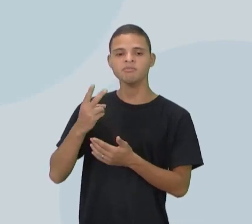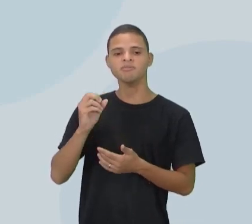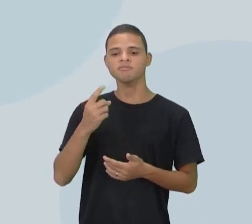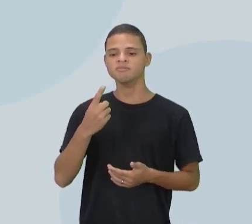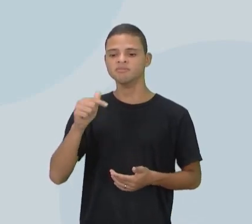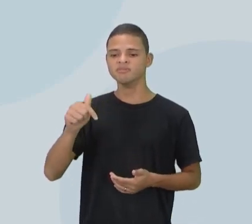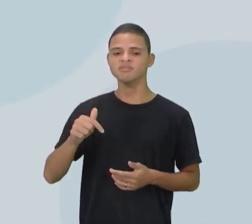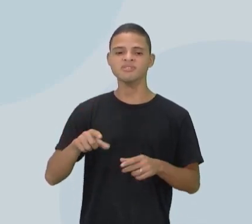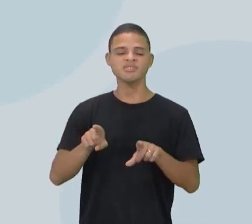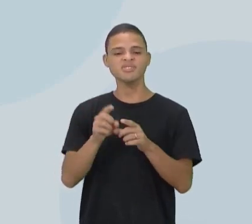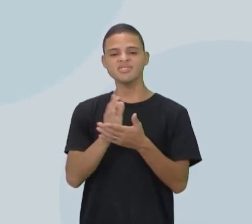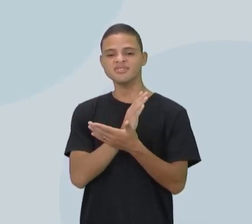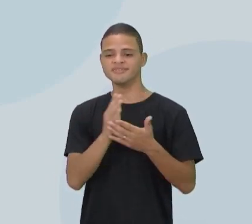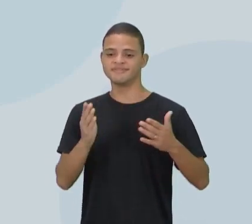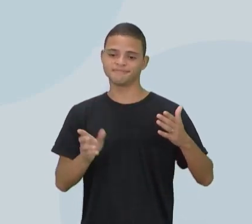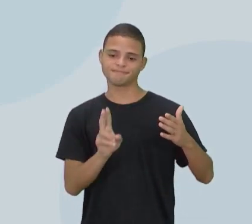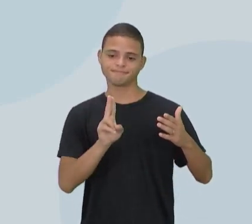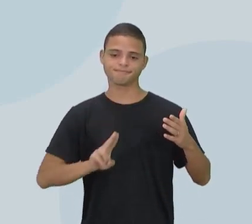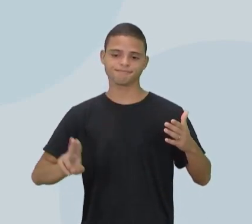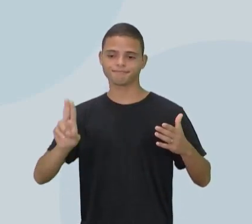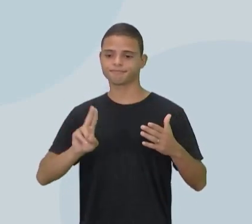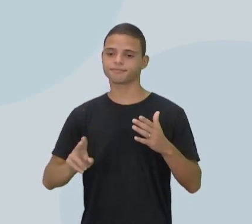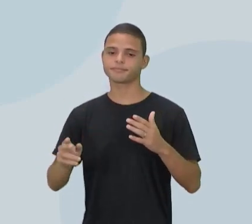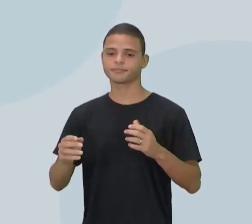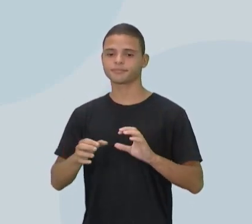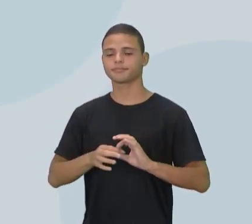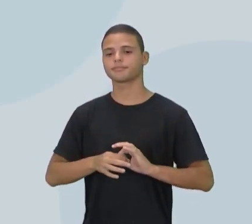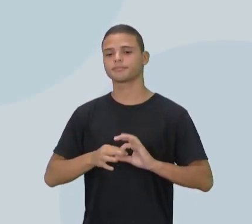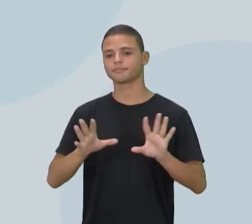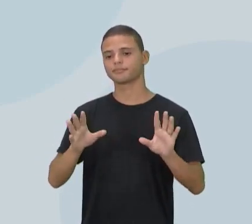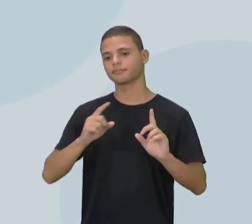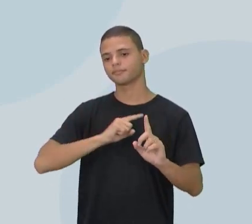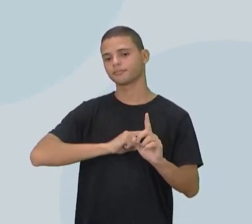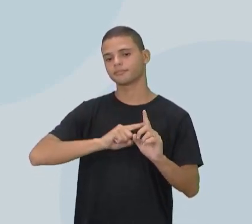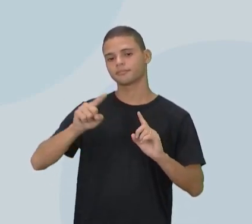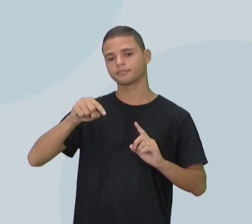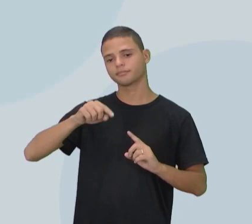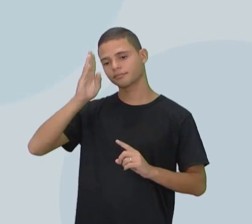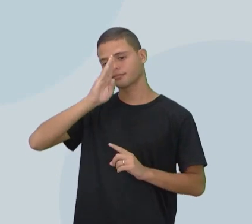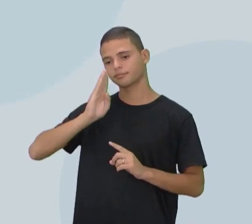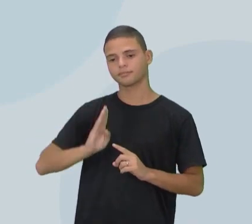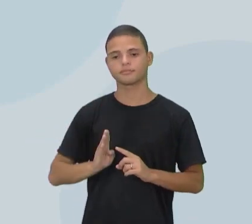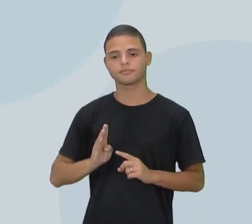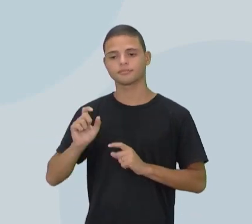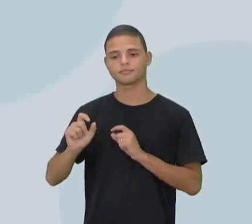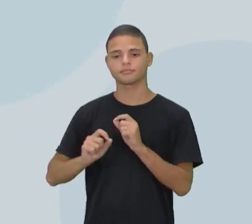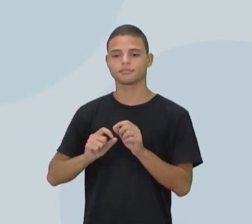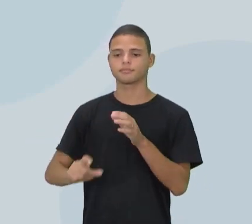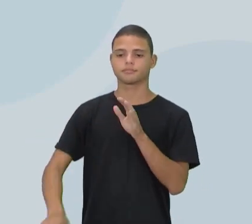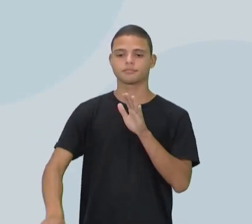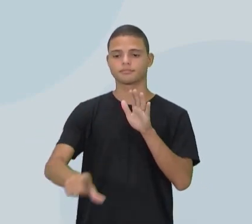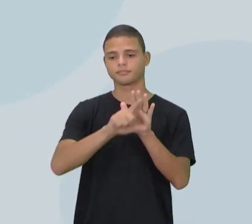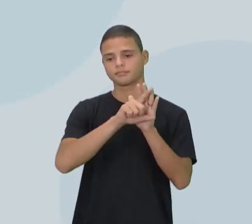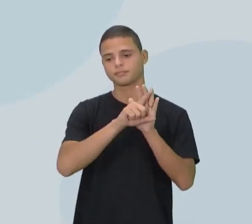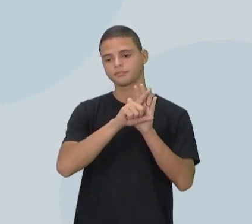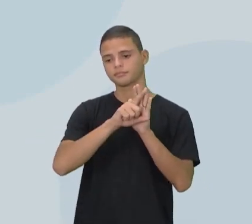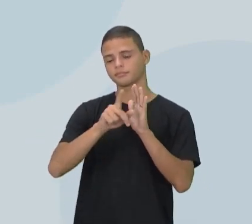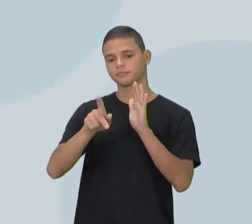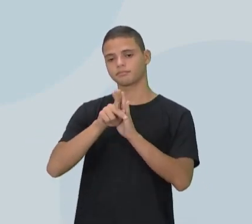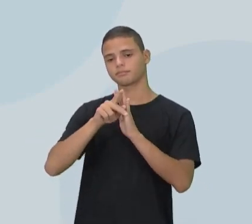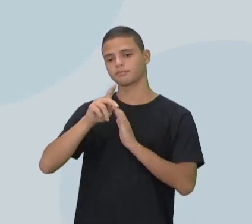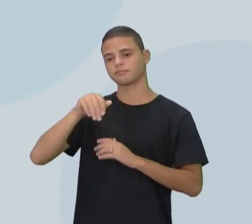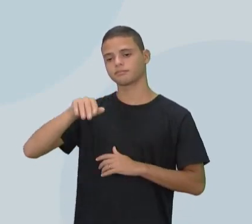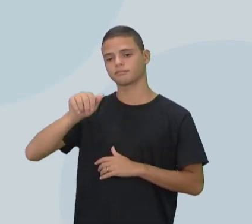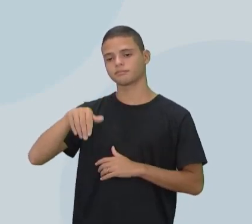ó, a extração e a utilização do amianto, eles foram proibidos no Brasil por meio de uma declaração dos